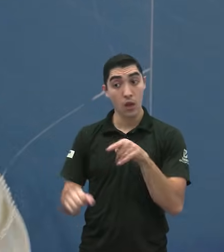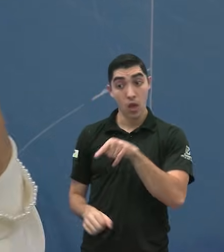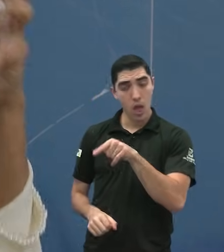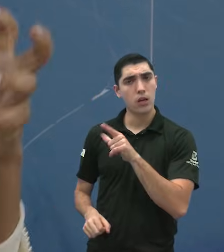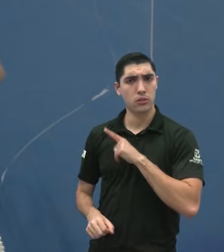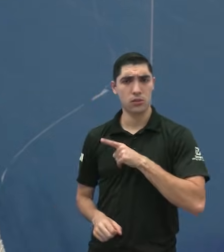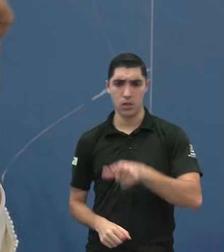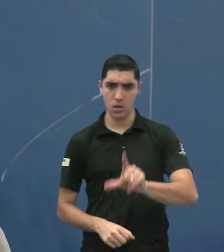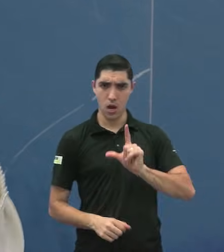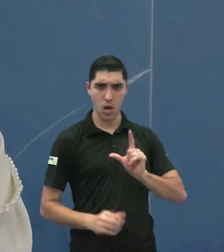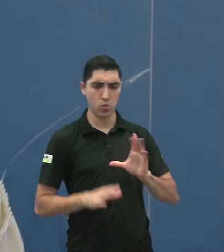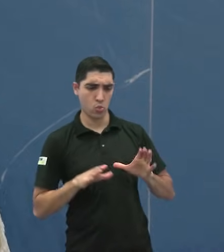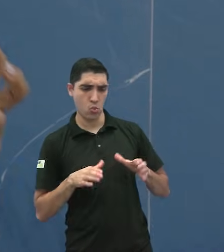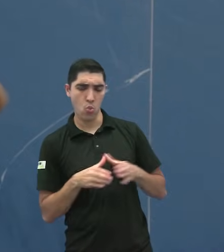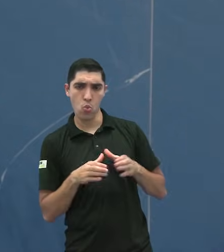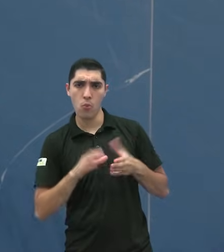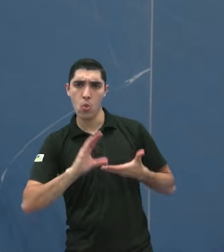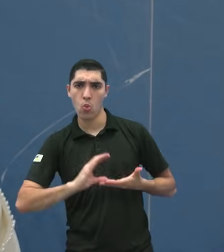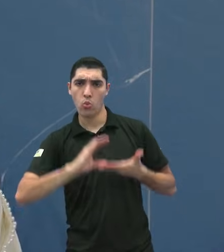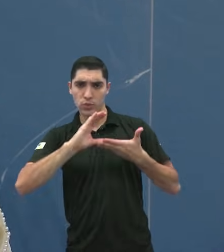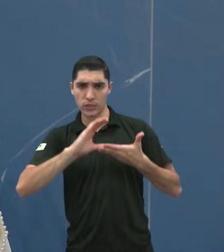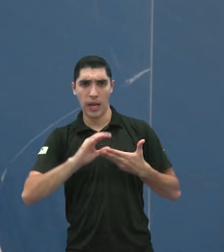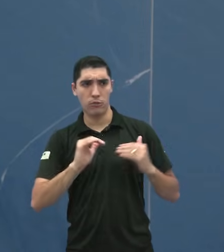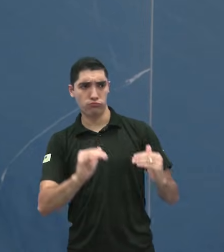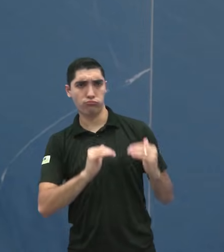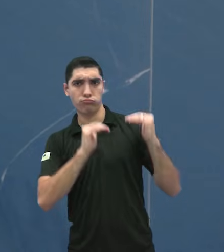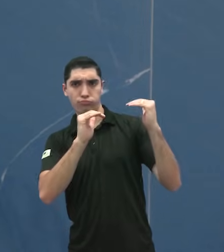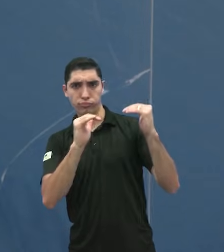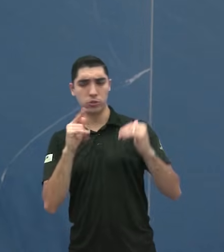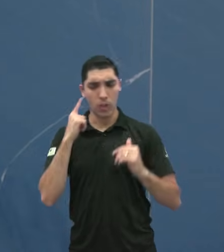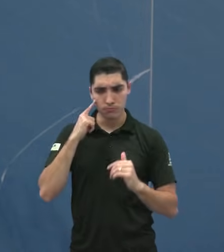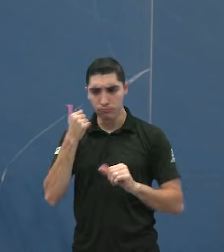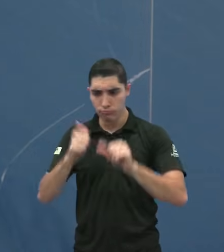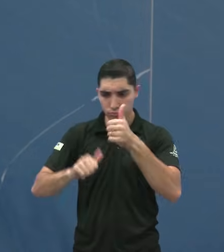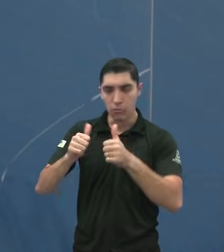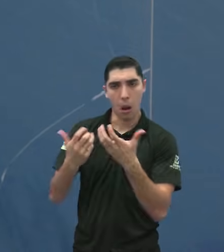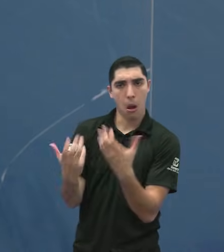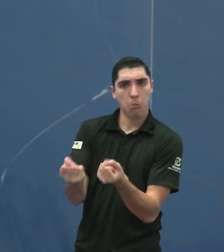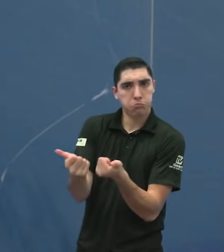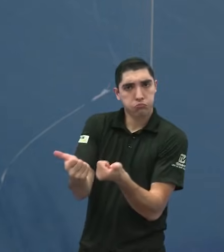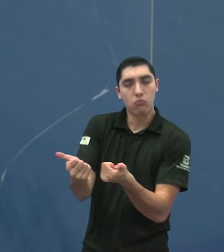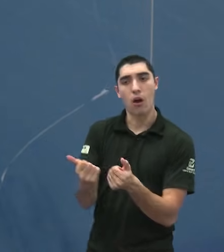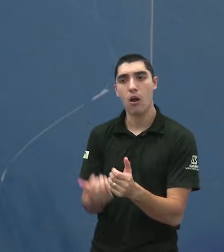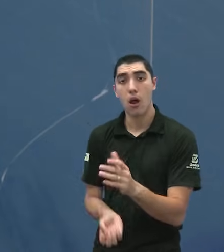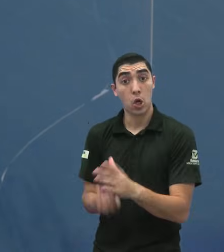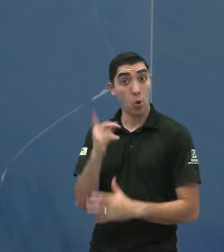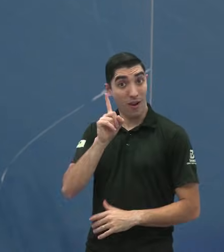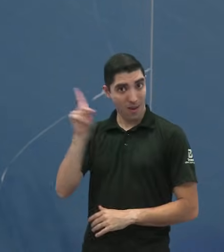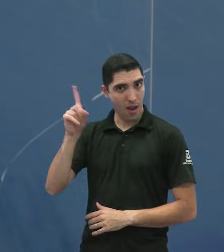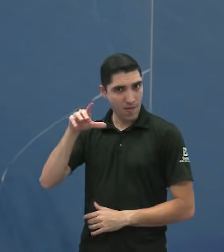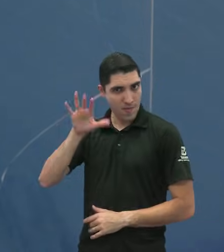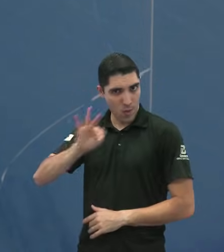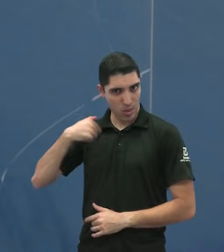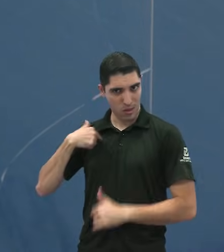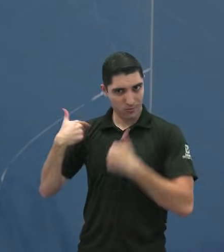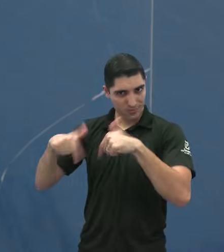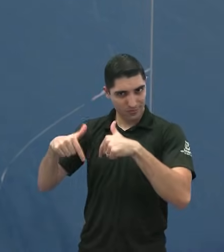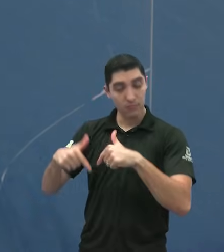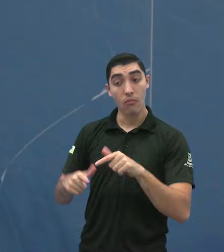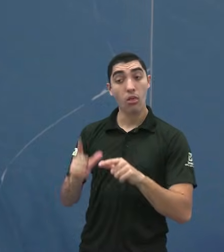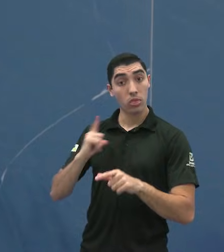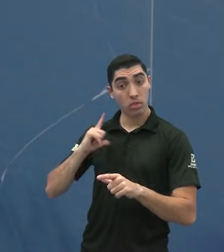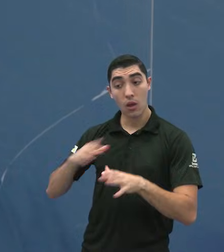pelo Consul, tudo mais, o Conselho Superior, e essas políticas fizeram surgir uma